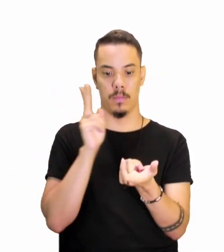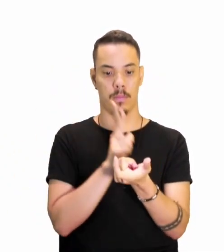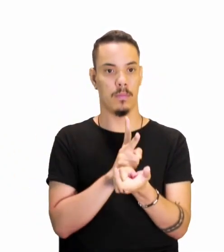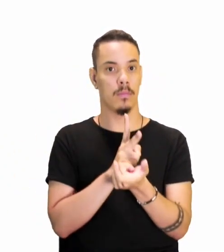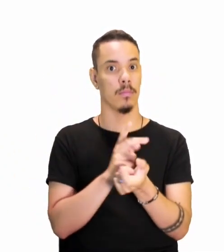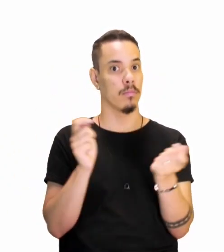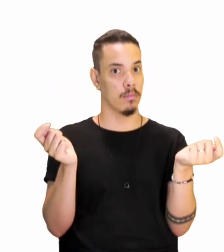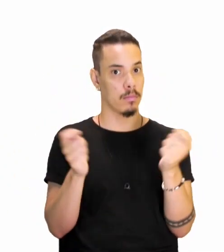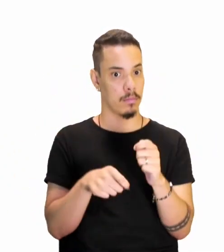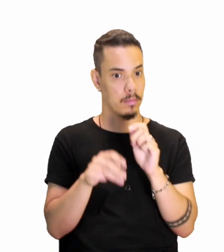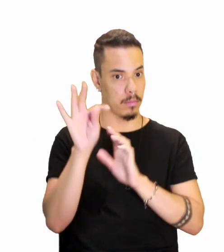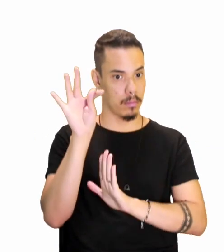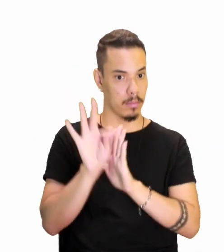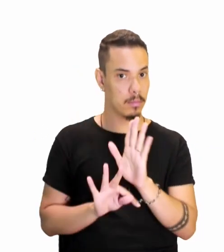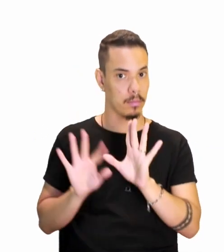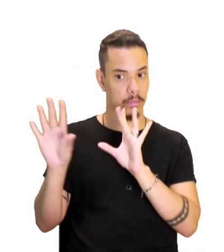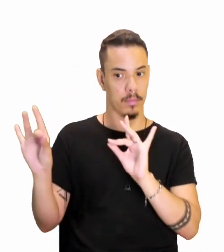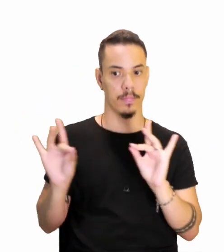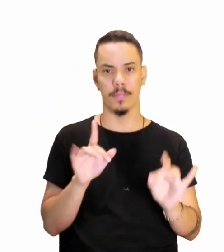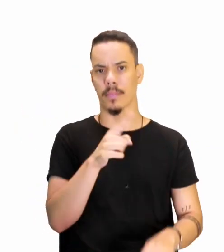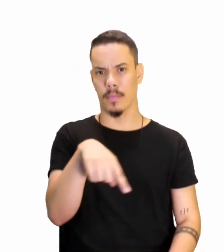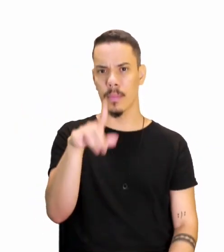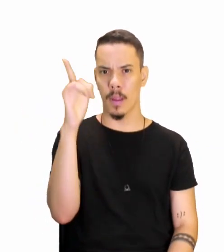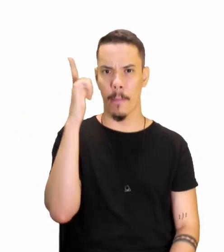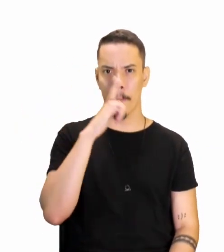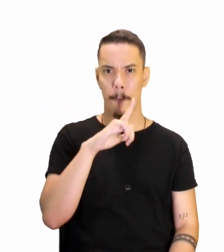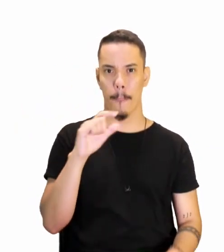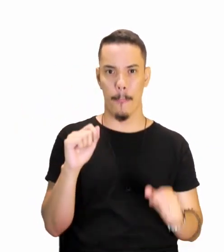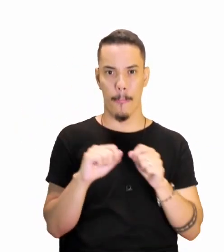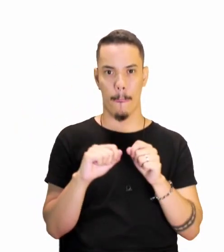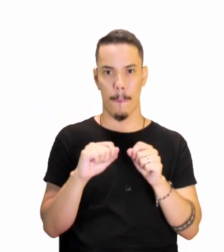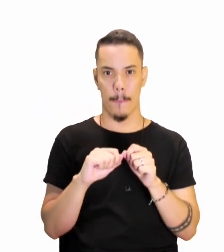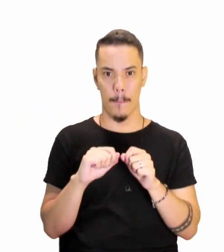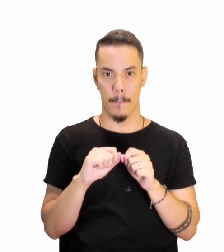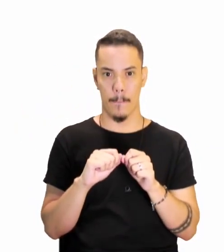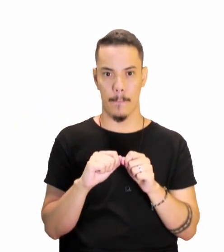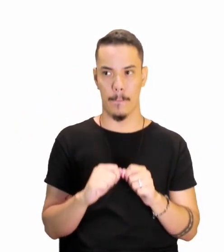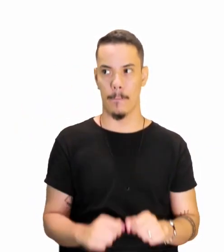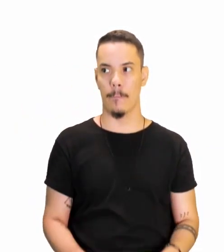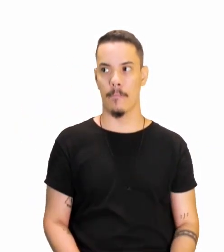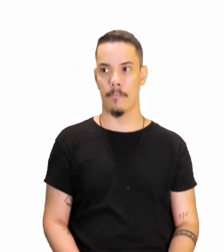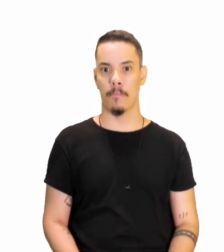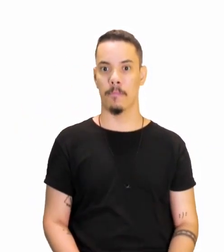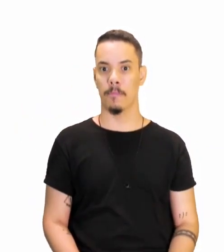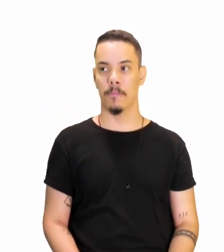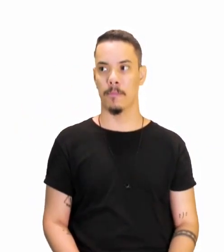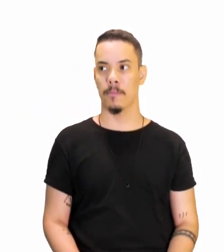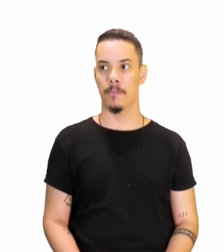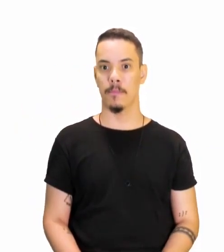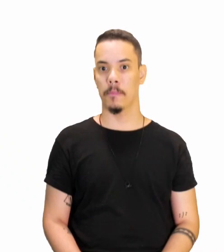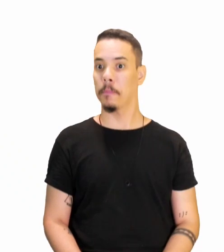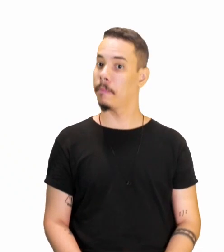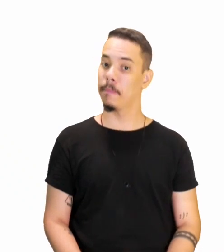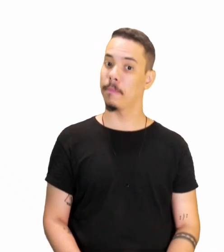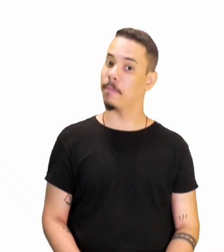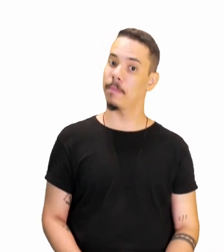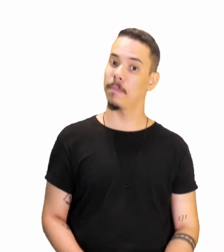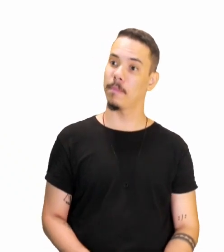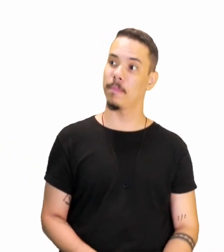tirar daqui desse texto? Você conseguiria retirar, destacar? Diga aí para mim.